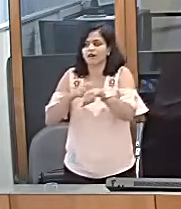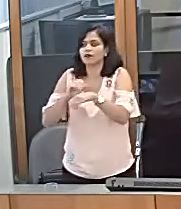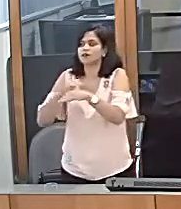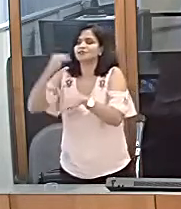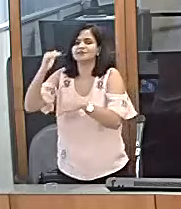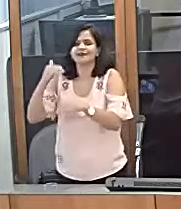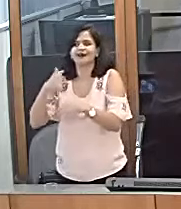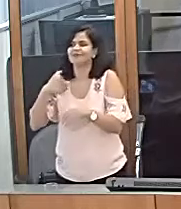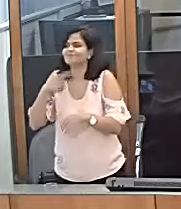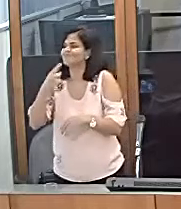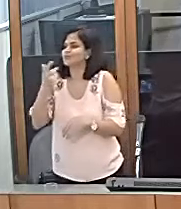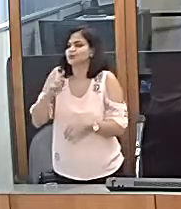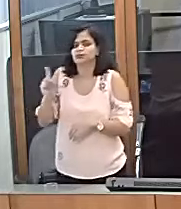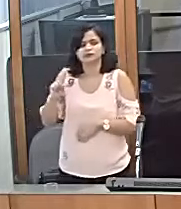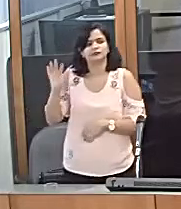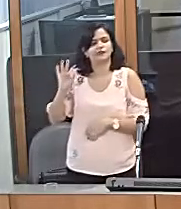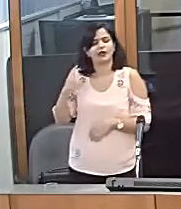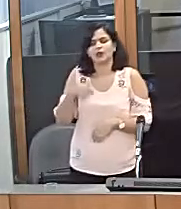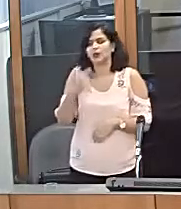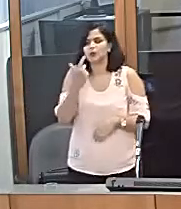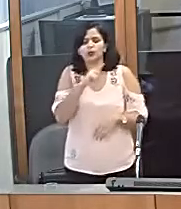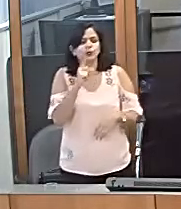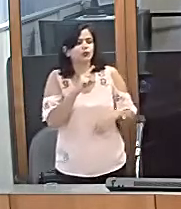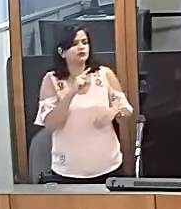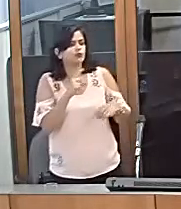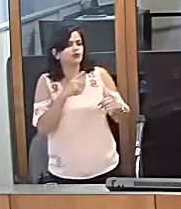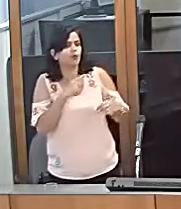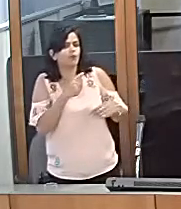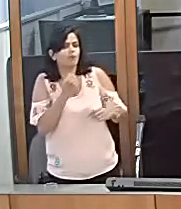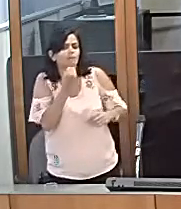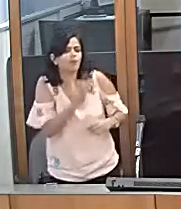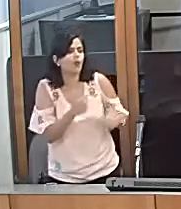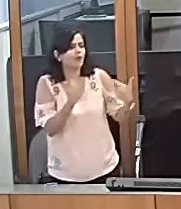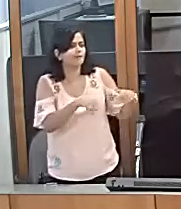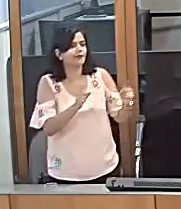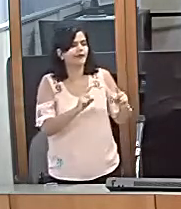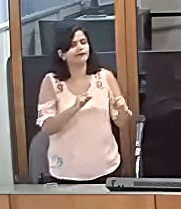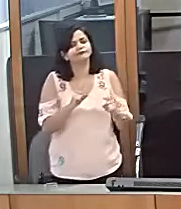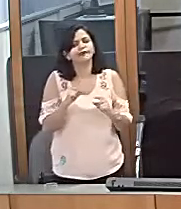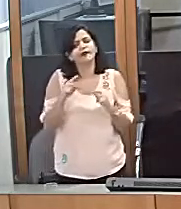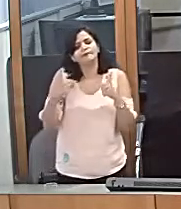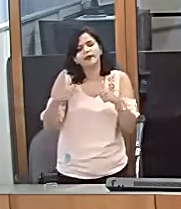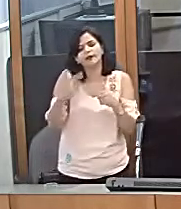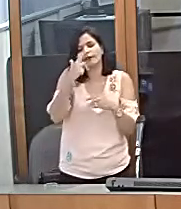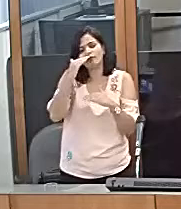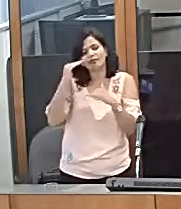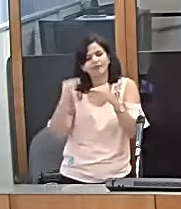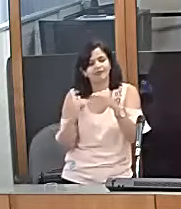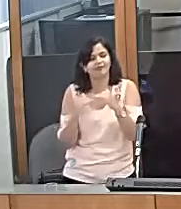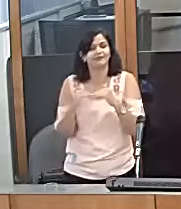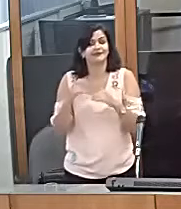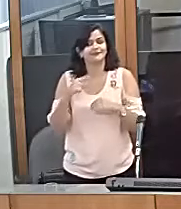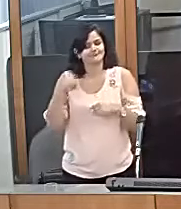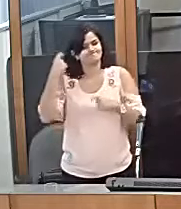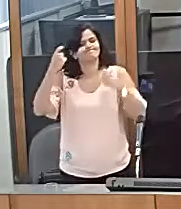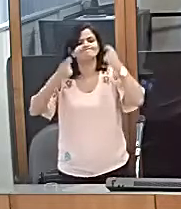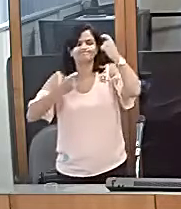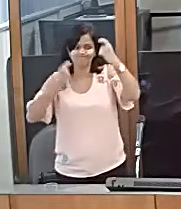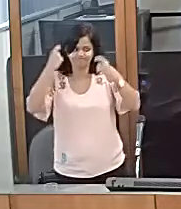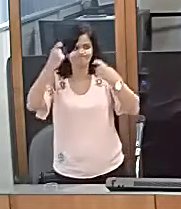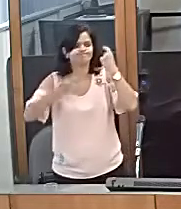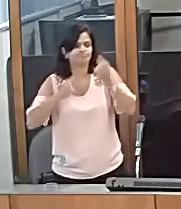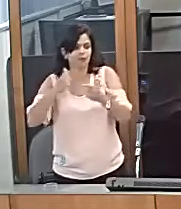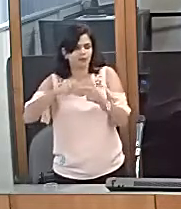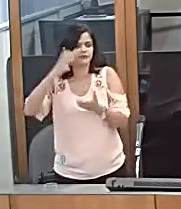criança surda, ela tem uma perda nessa política de inclusão nas escolas regulares. Não conseguem ter uma boa inserção